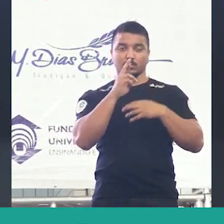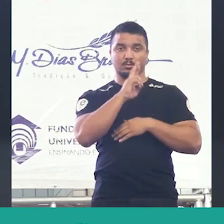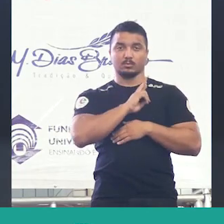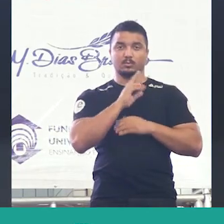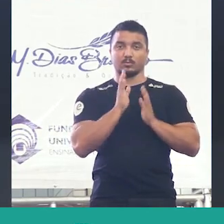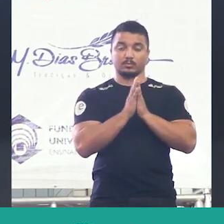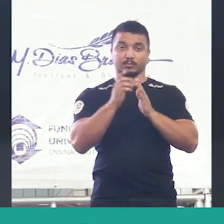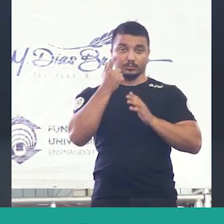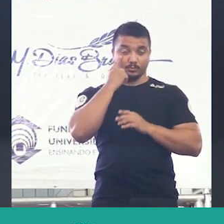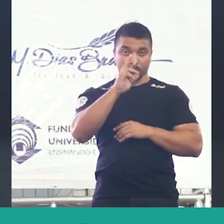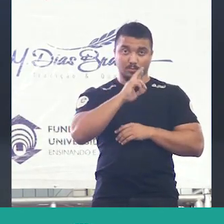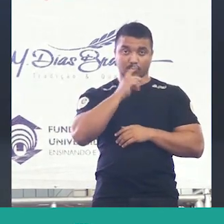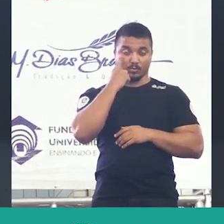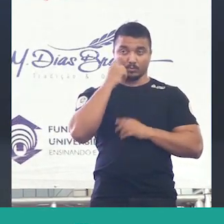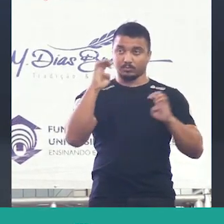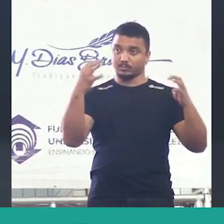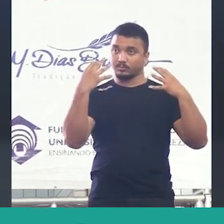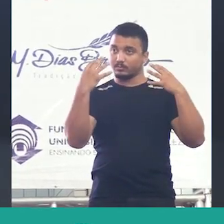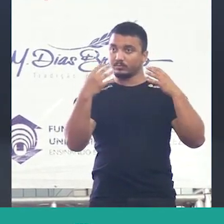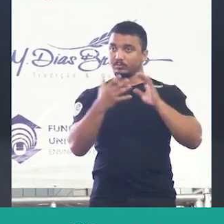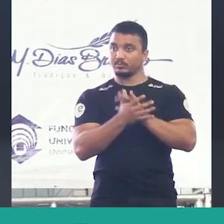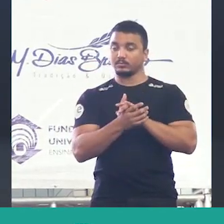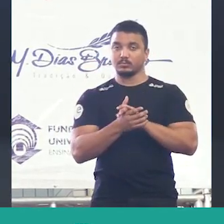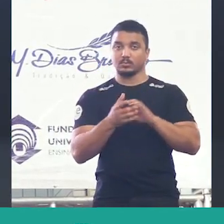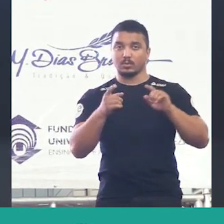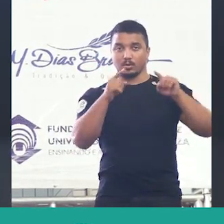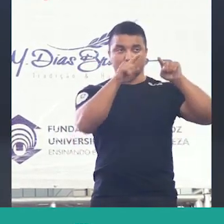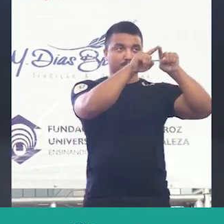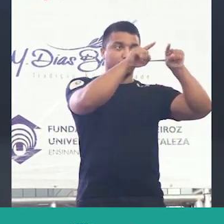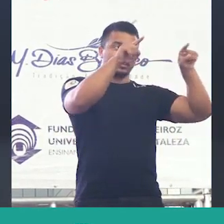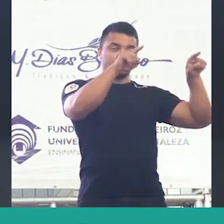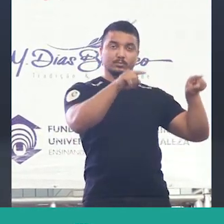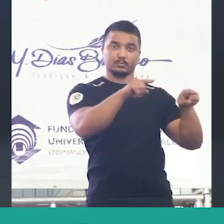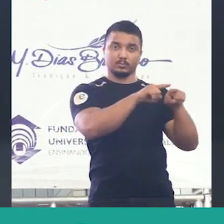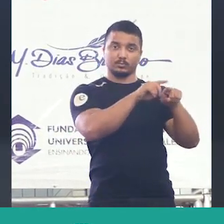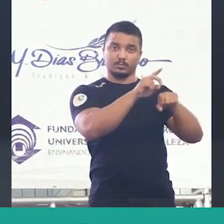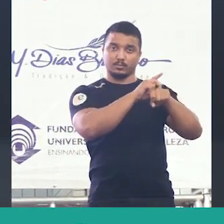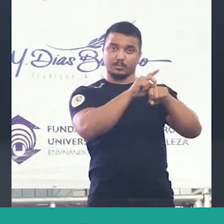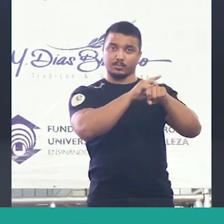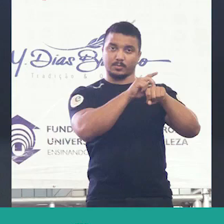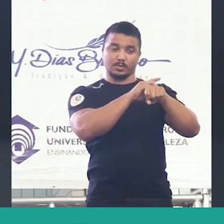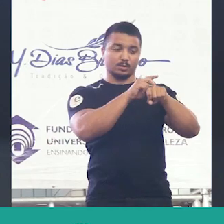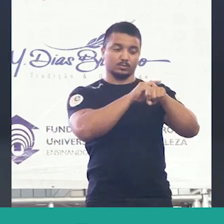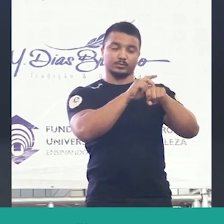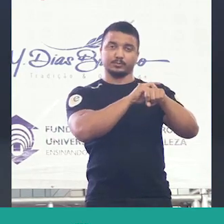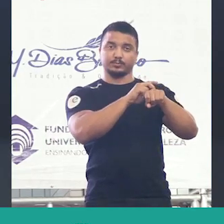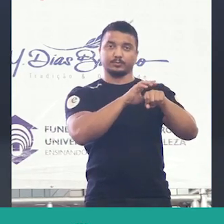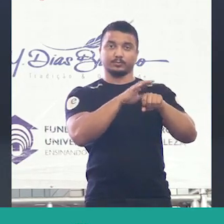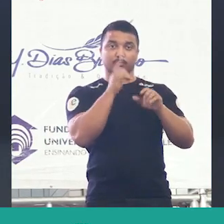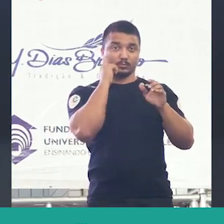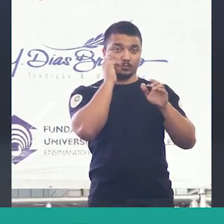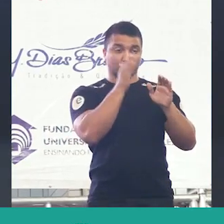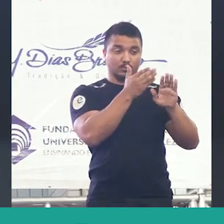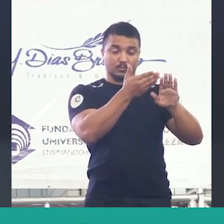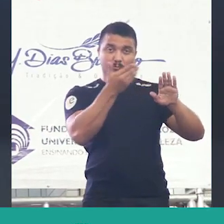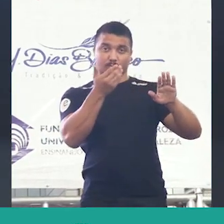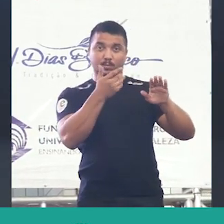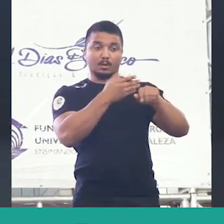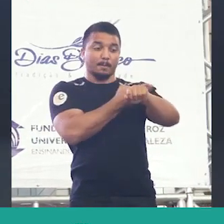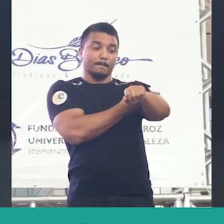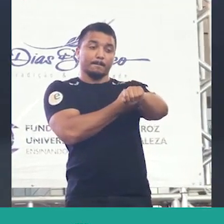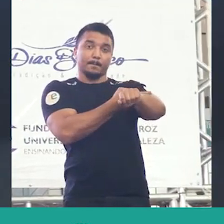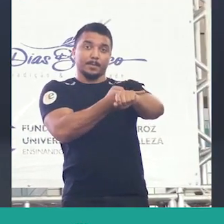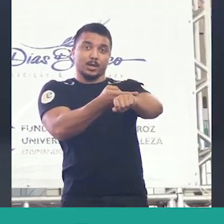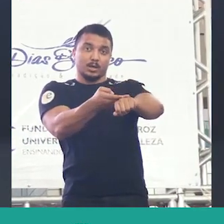mim. Todos olhassem para mim. Eu tenho esse tecido bem aqui, certo? Do lado do tecido